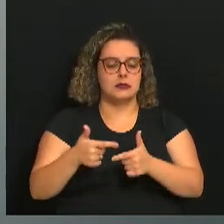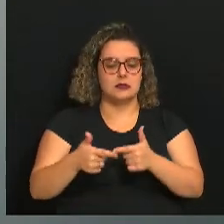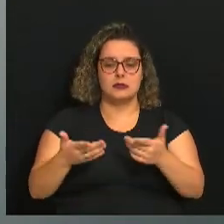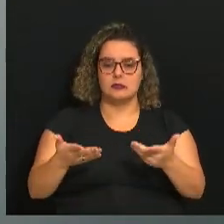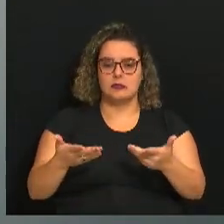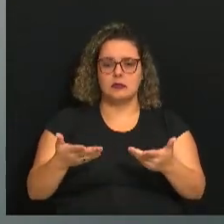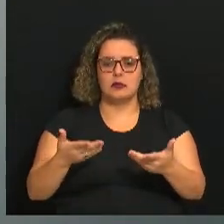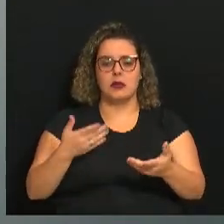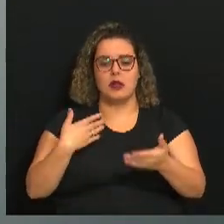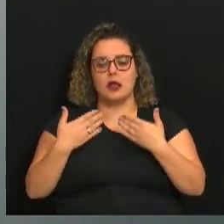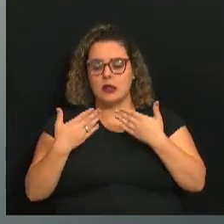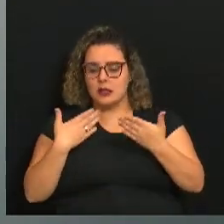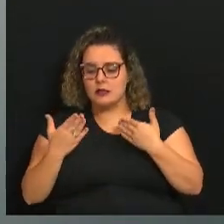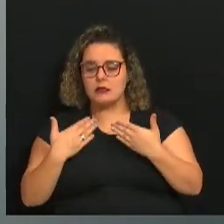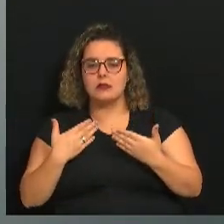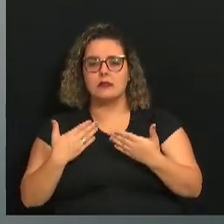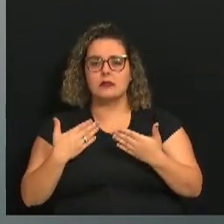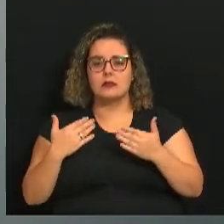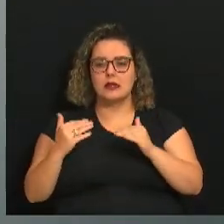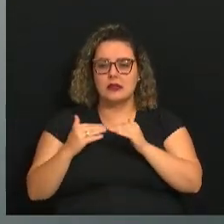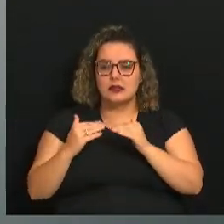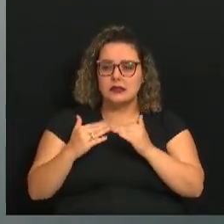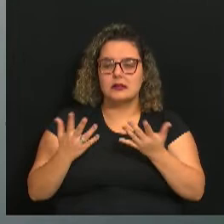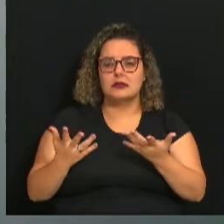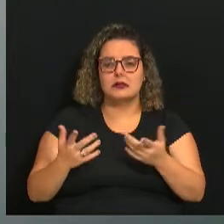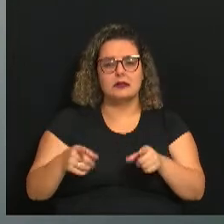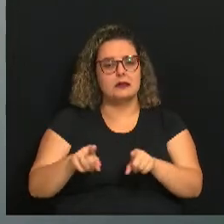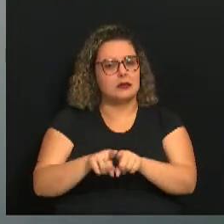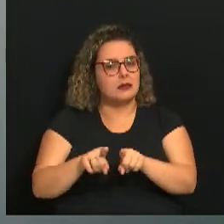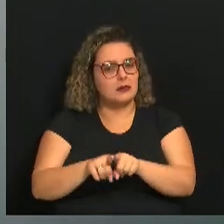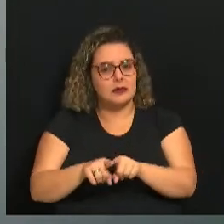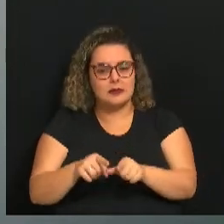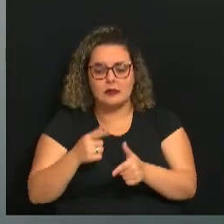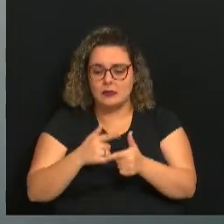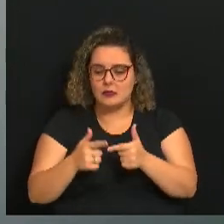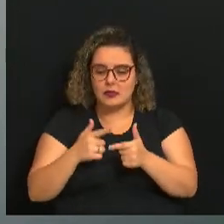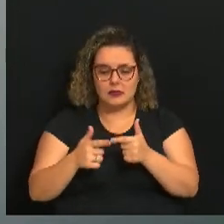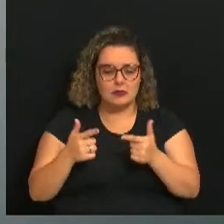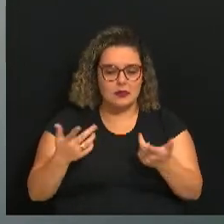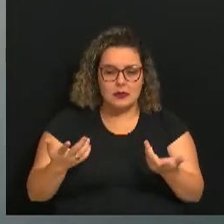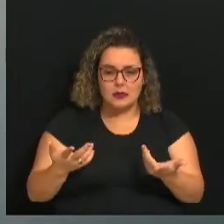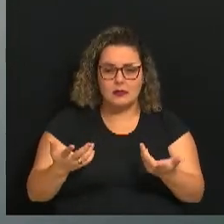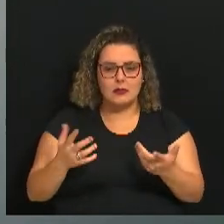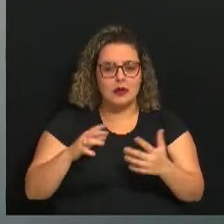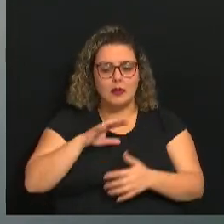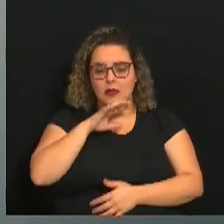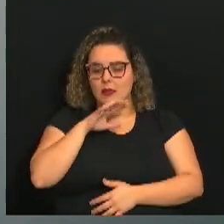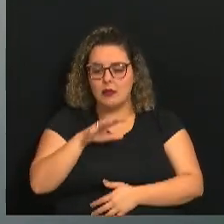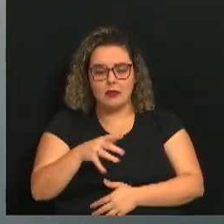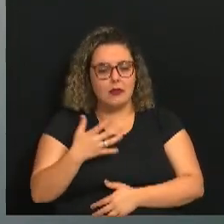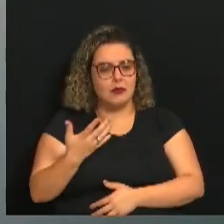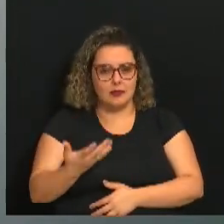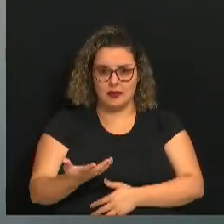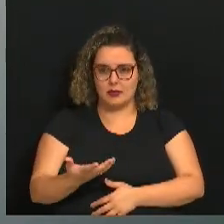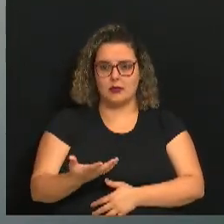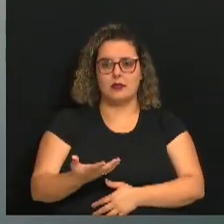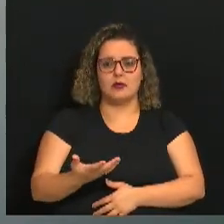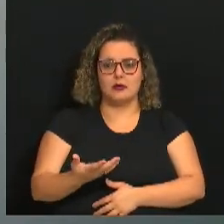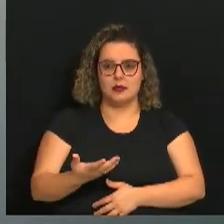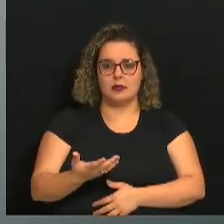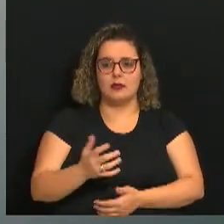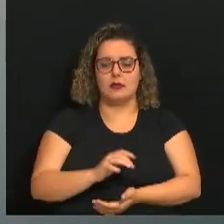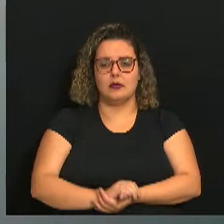negociação, de constrangimento que nós passamos, inclusive, dado a inércia da